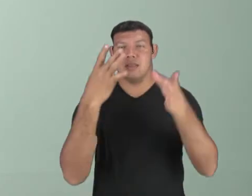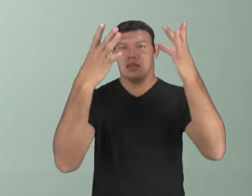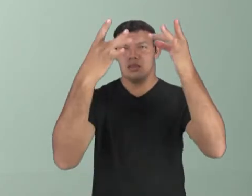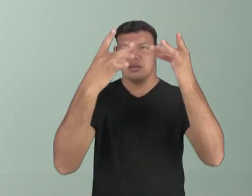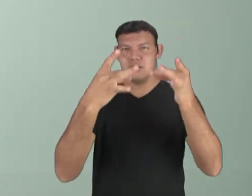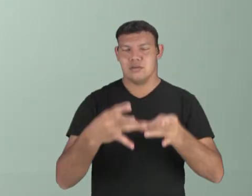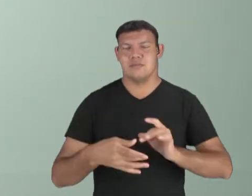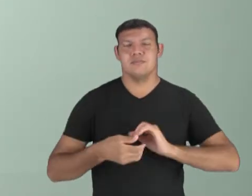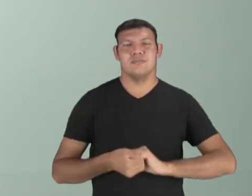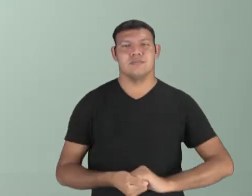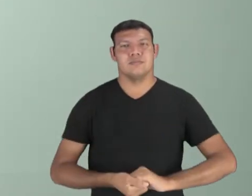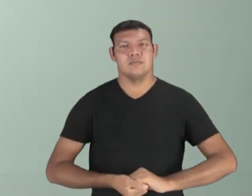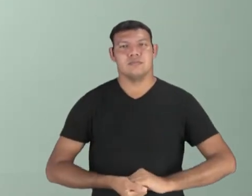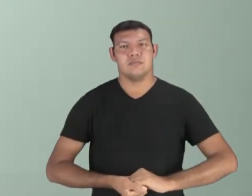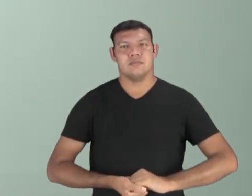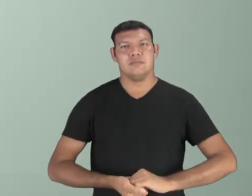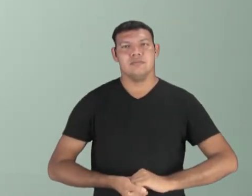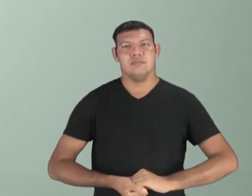descrição.